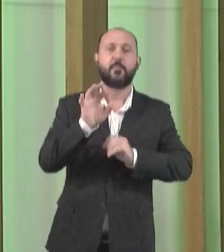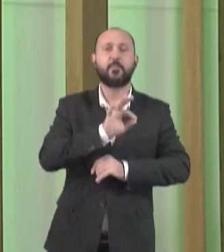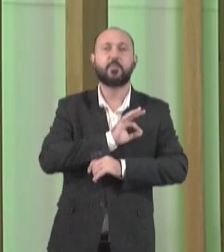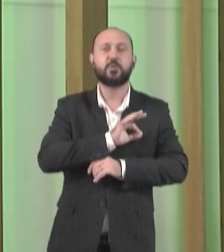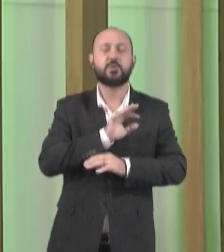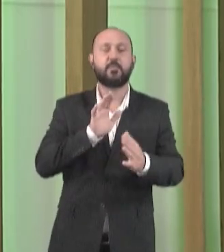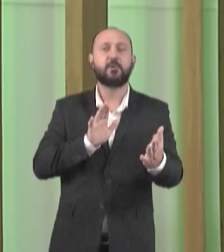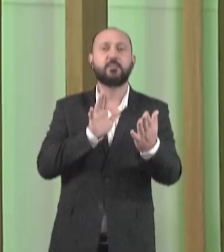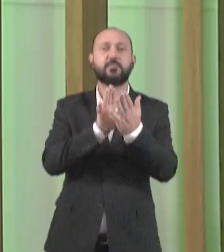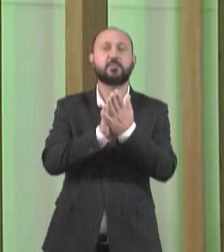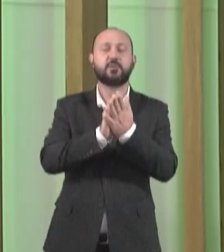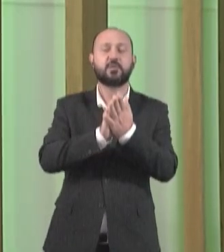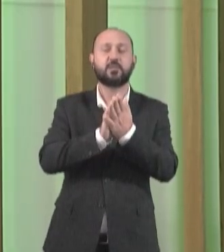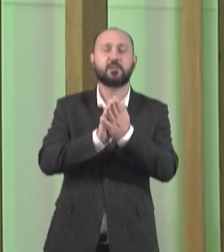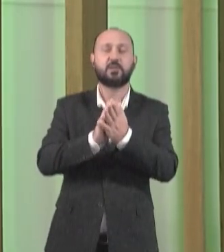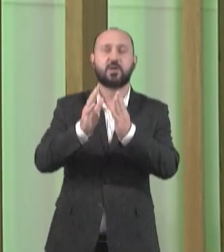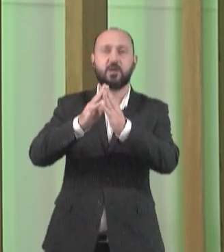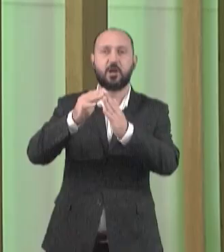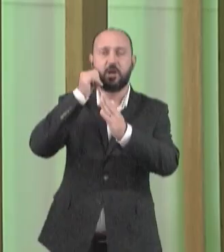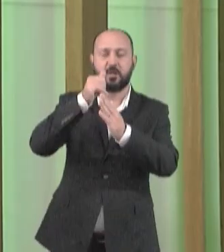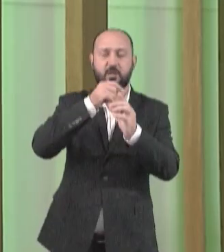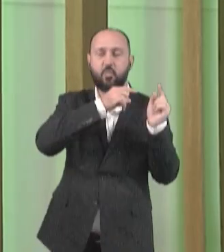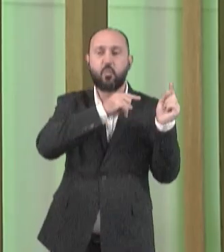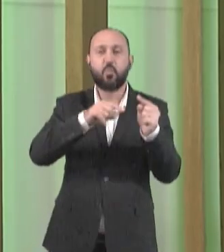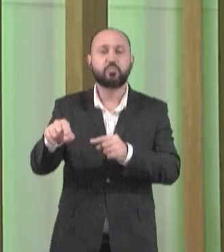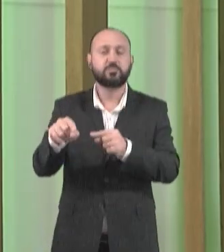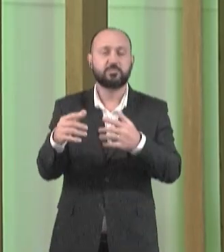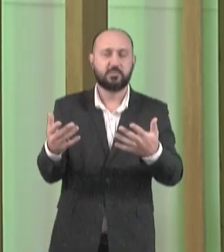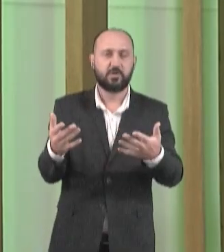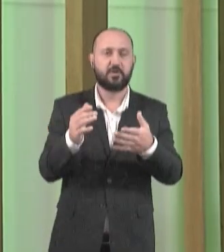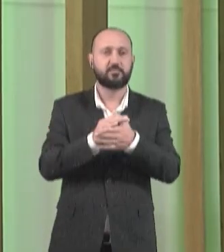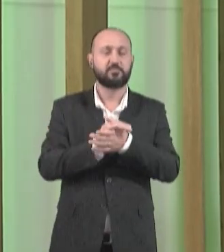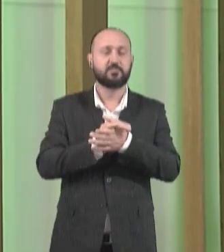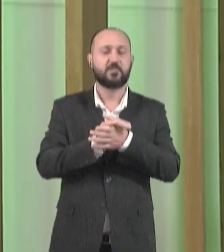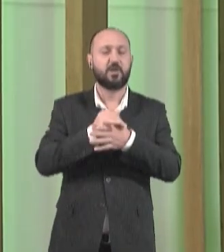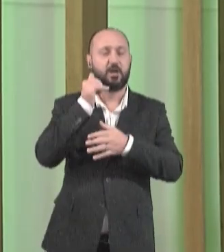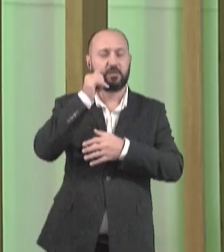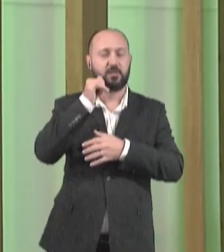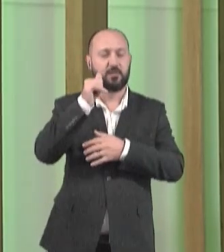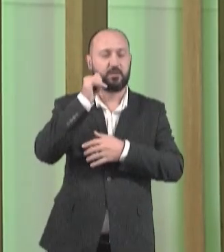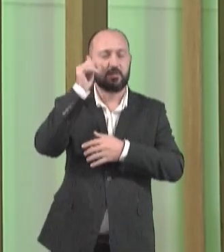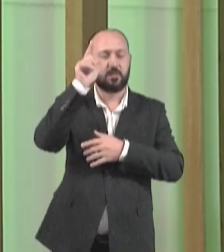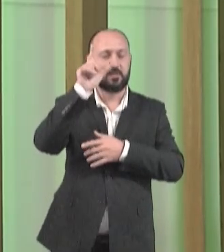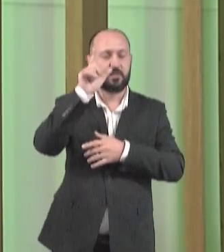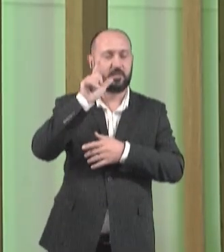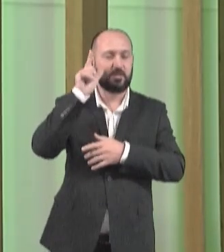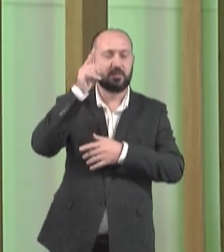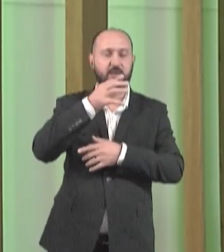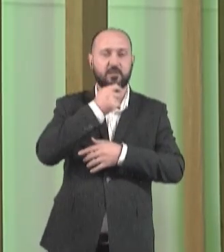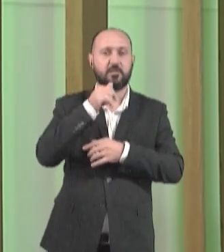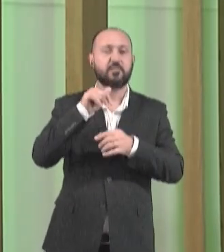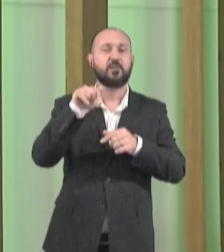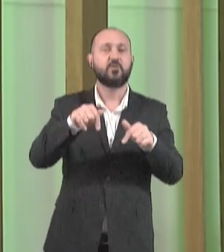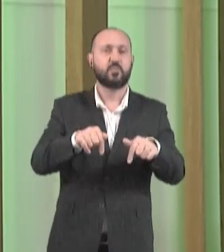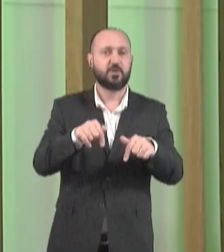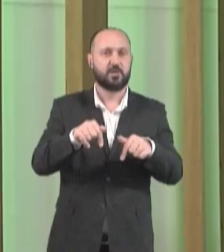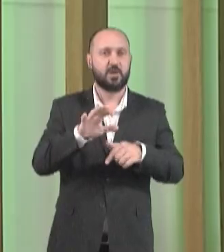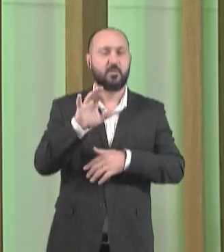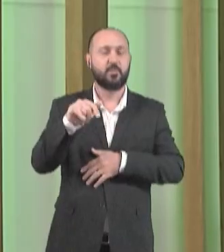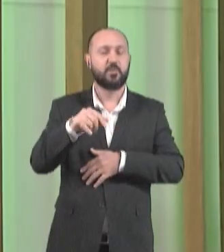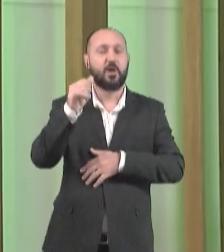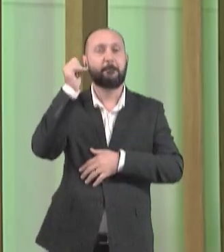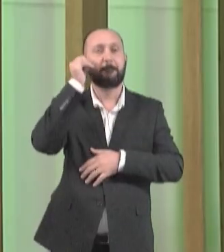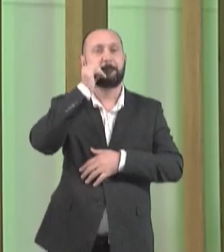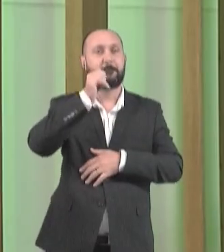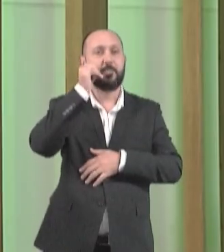para enfrentarem a violência contra a mulher. Esse comentário da deputada Lia Nogueira veio depois de um caso aqui em Campo Grande em que